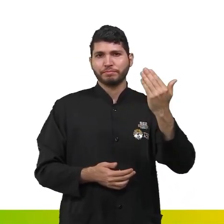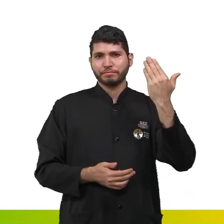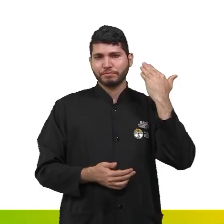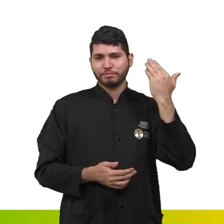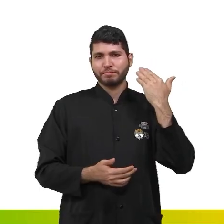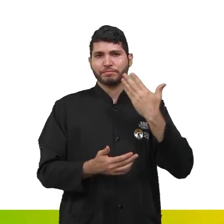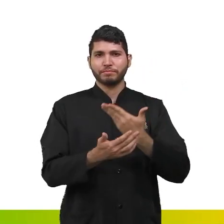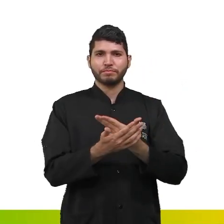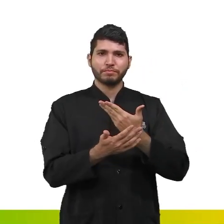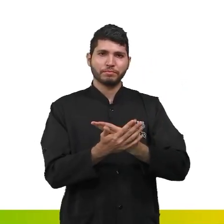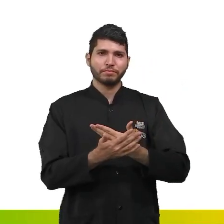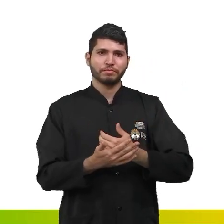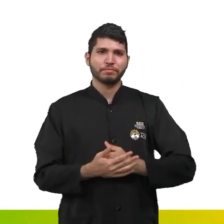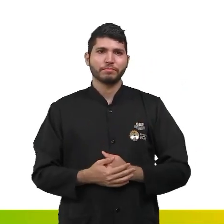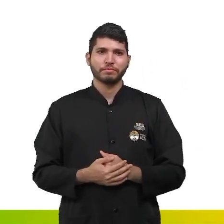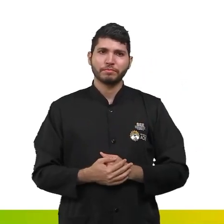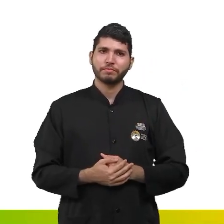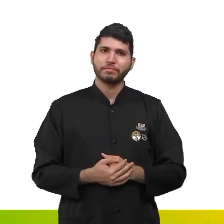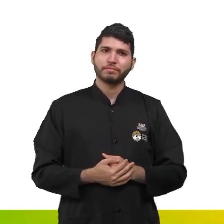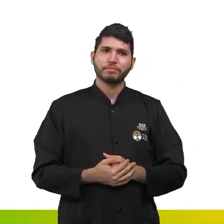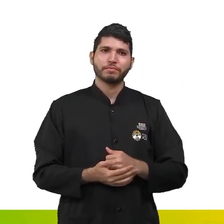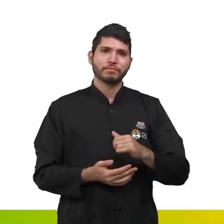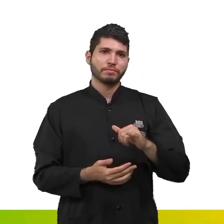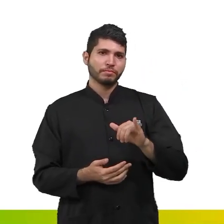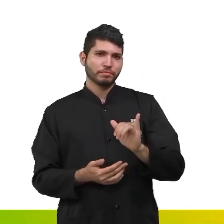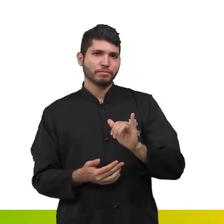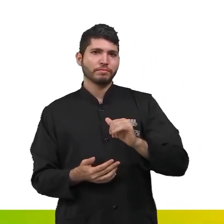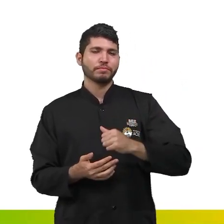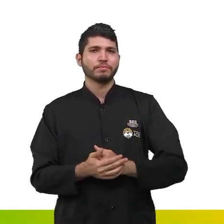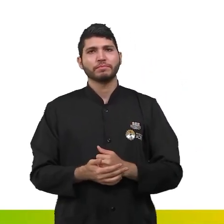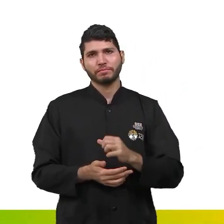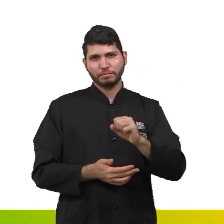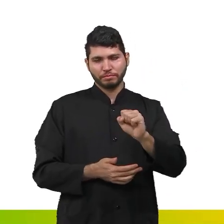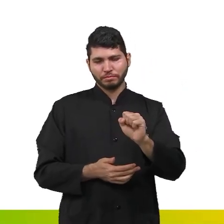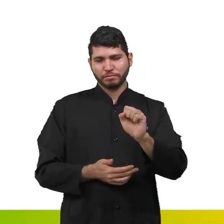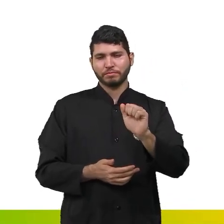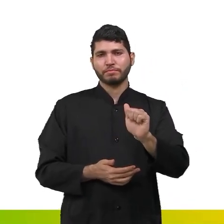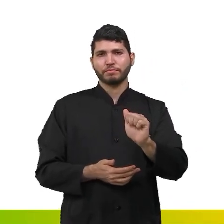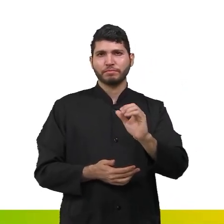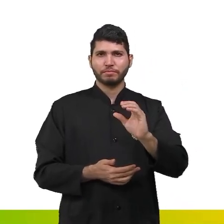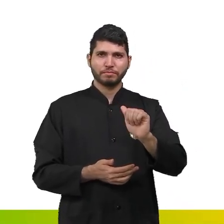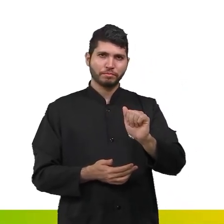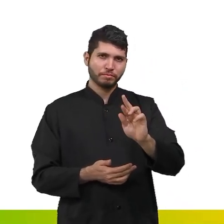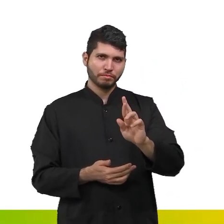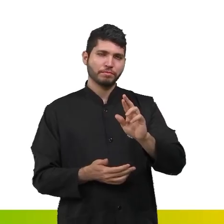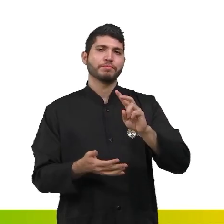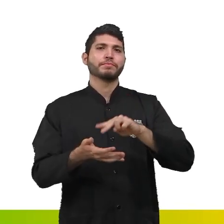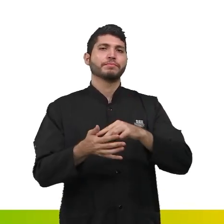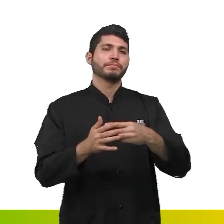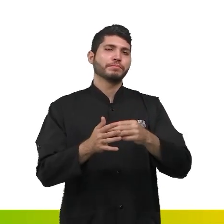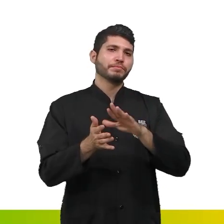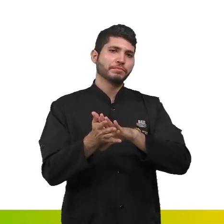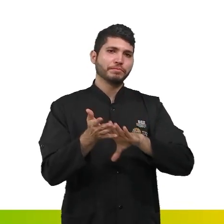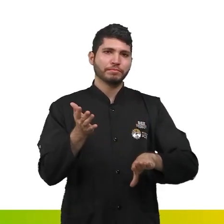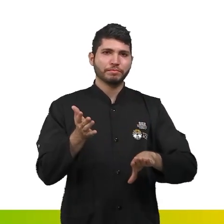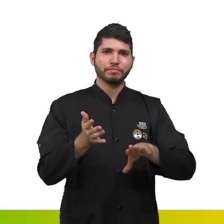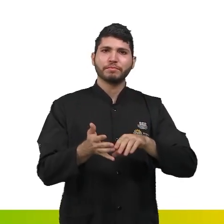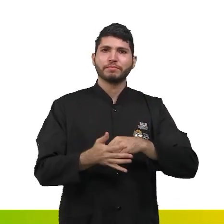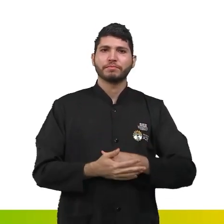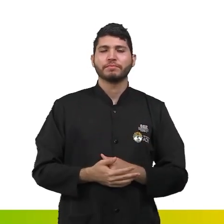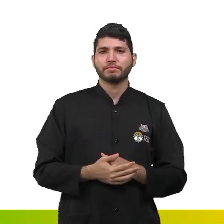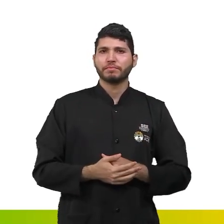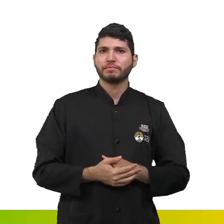E, agora sim, tirava, que é do verbo sacar. Sacar é tirar, tá bom? Então, sacava muito buenas notas,